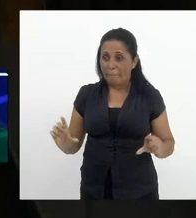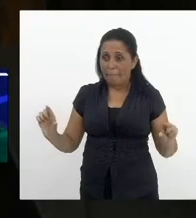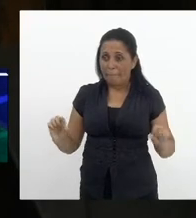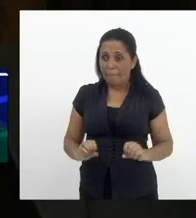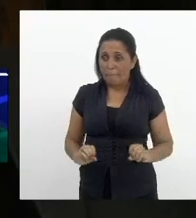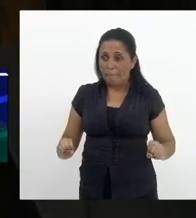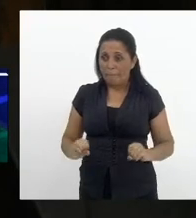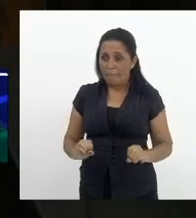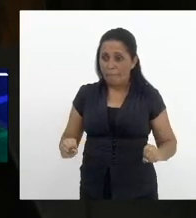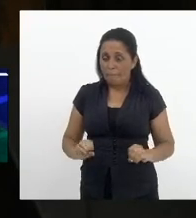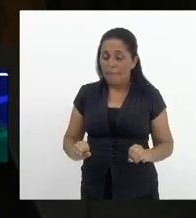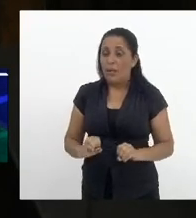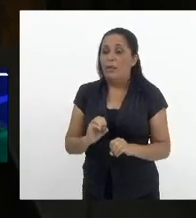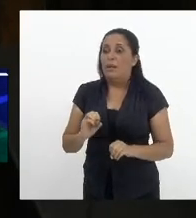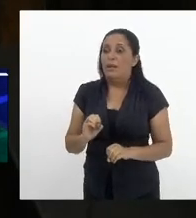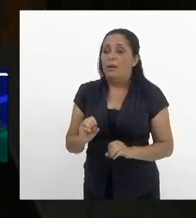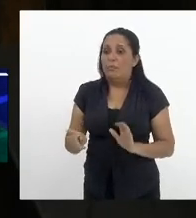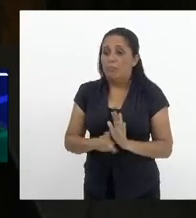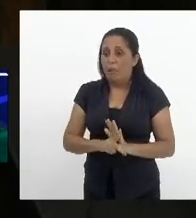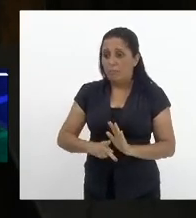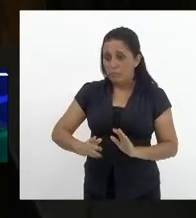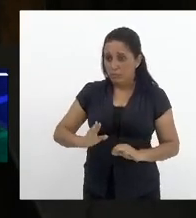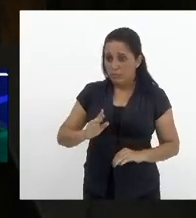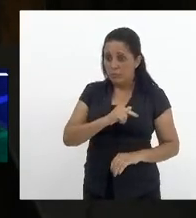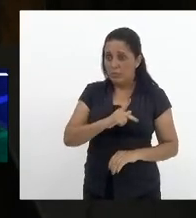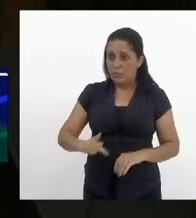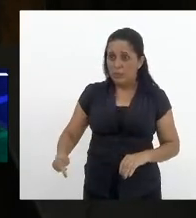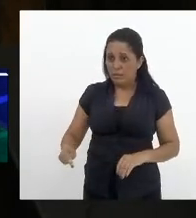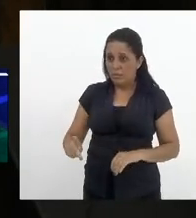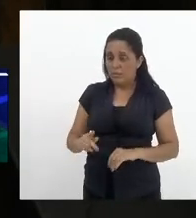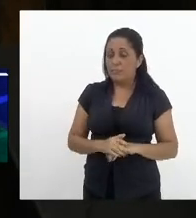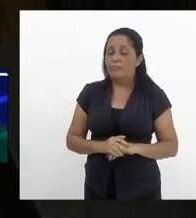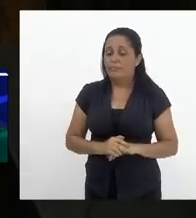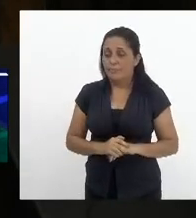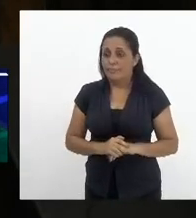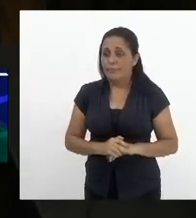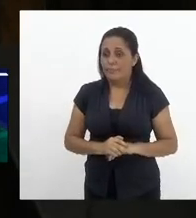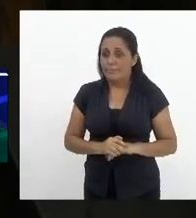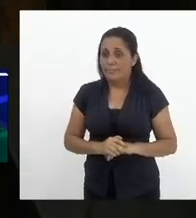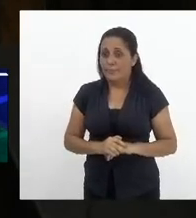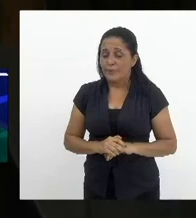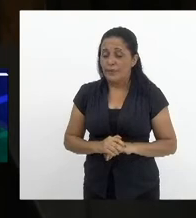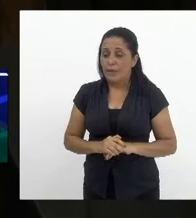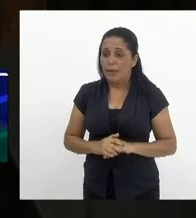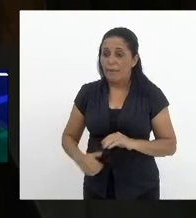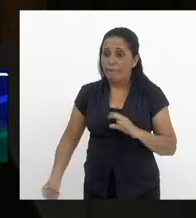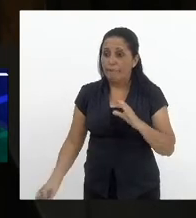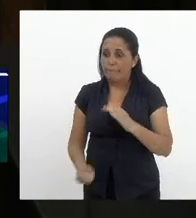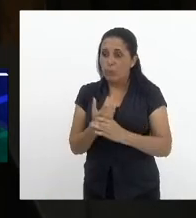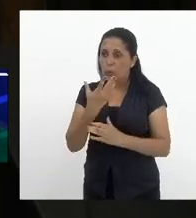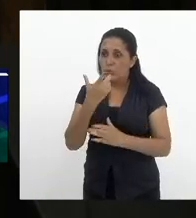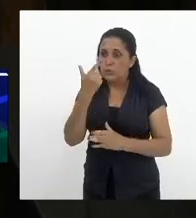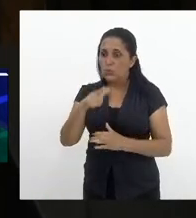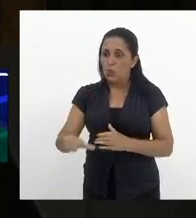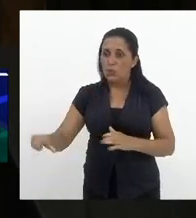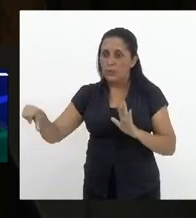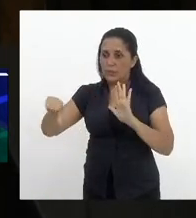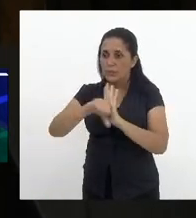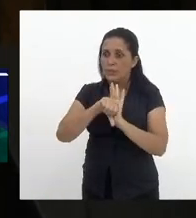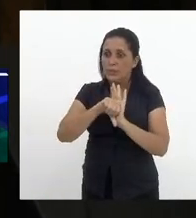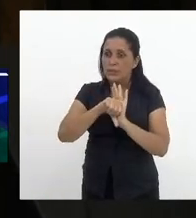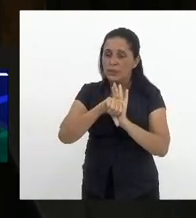presidente faz gerar, apesar de todas essas crises, uma outra crise, que é a